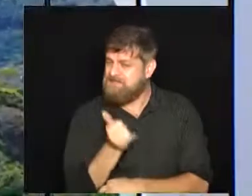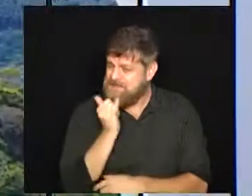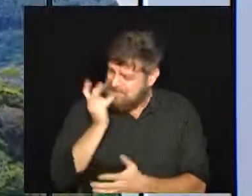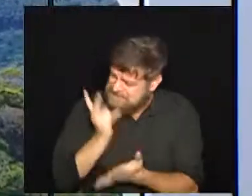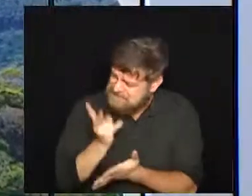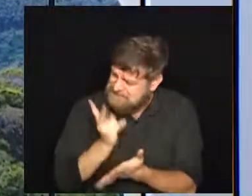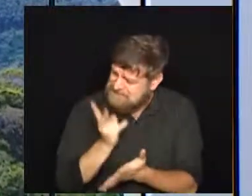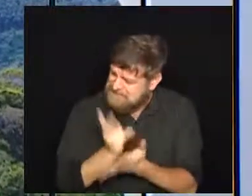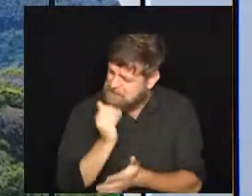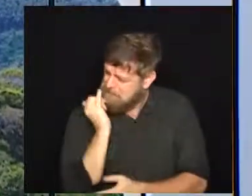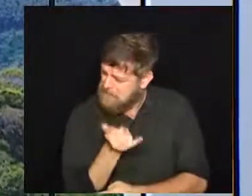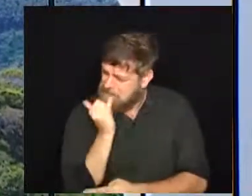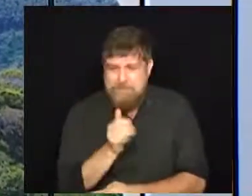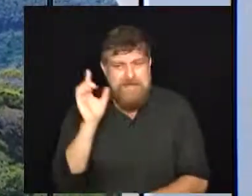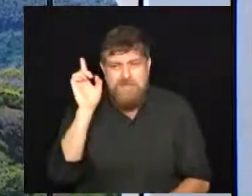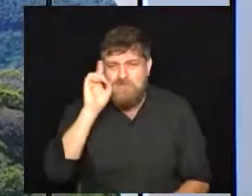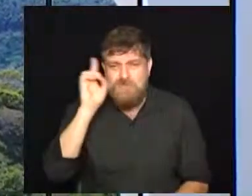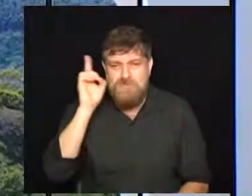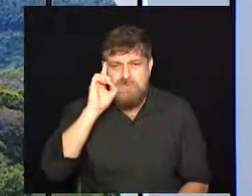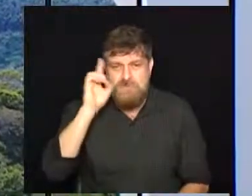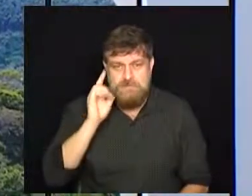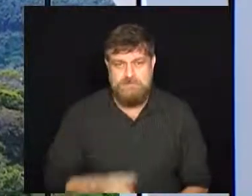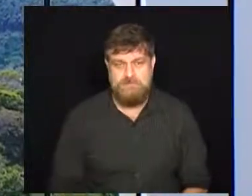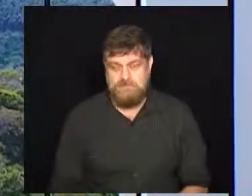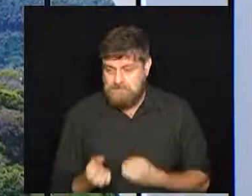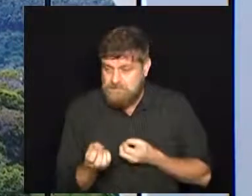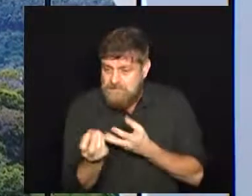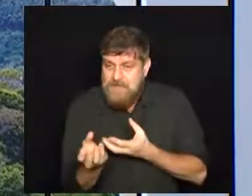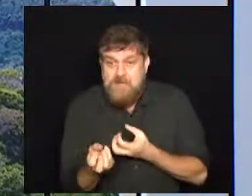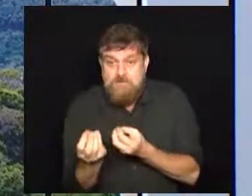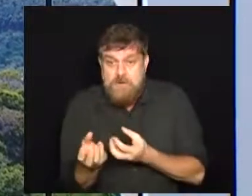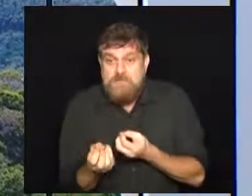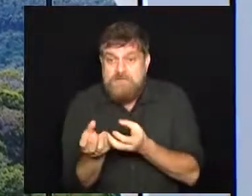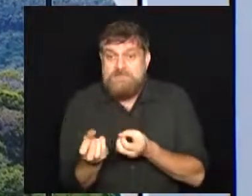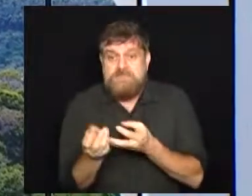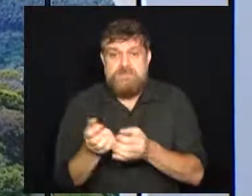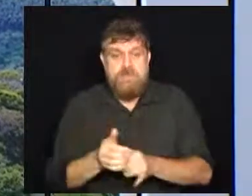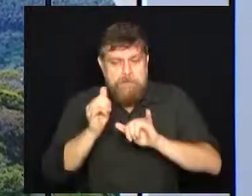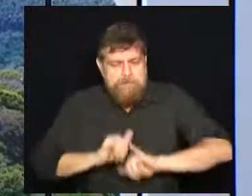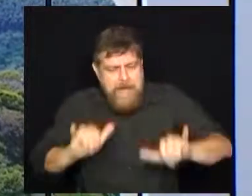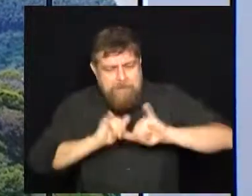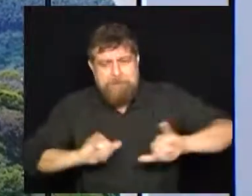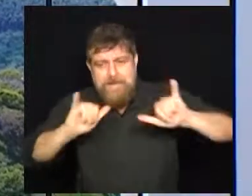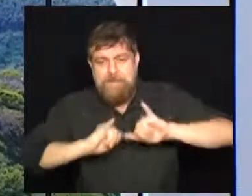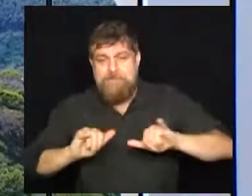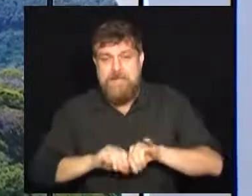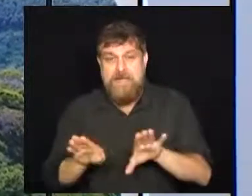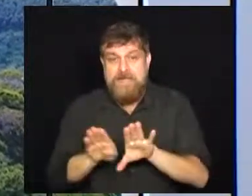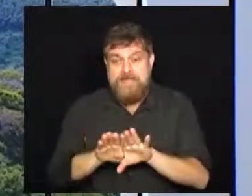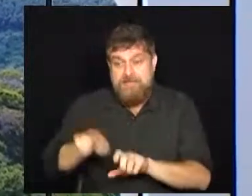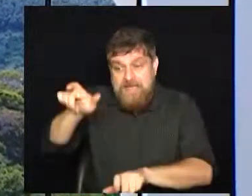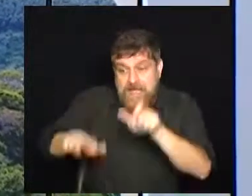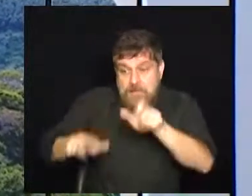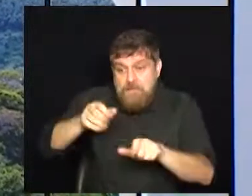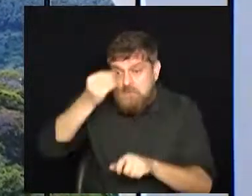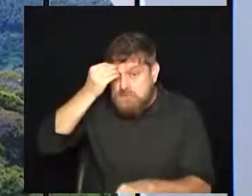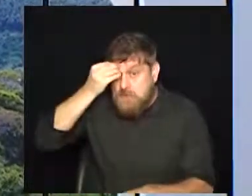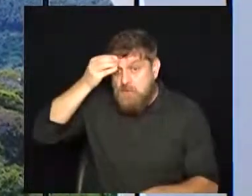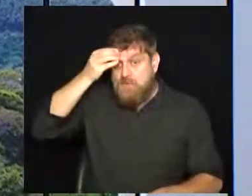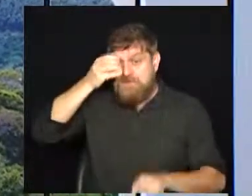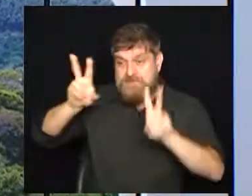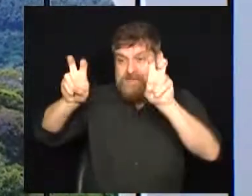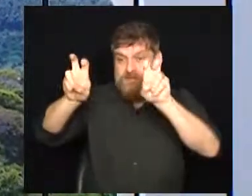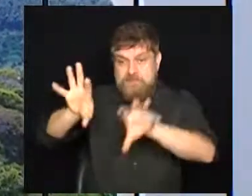constantemente, diariamente. Quanto mais informação, quanto mais divulgação, quanto mais conhecimento tiver sobre a